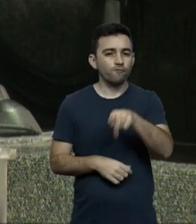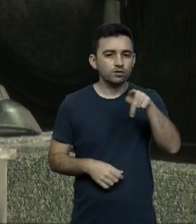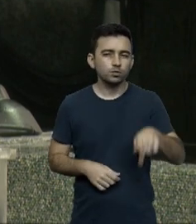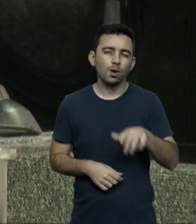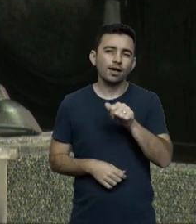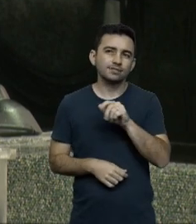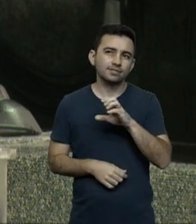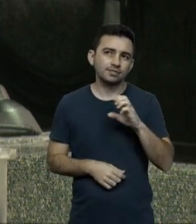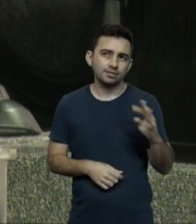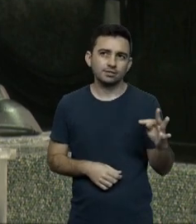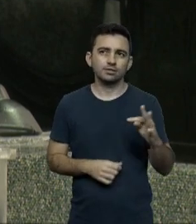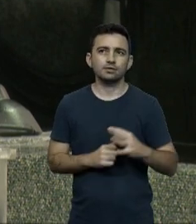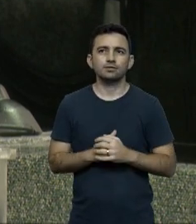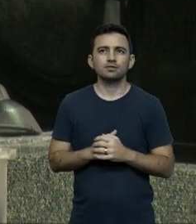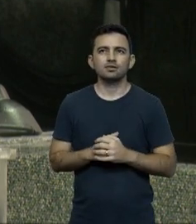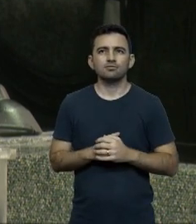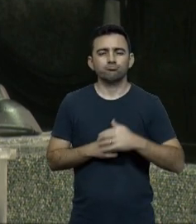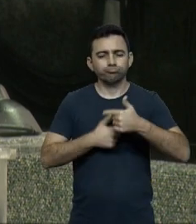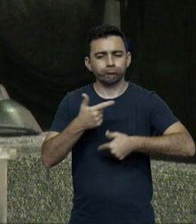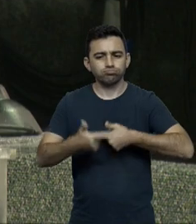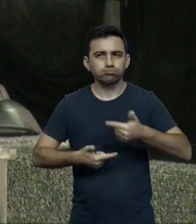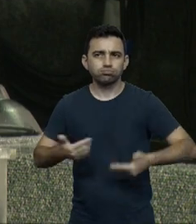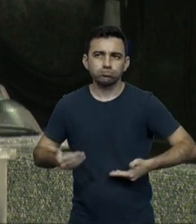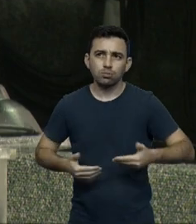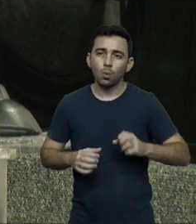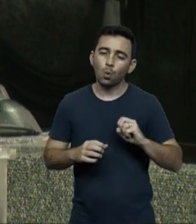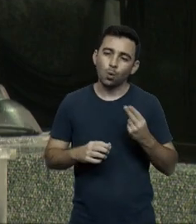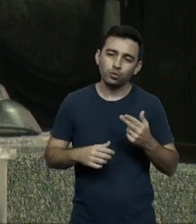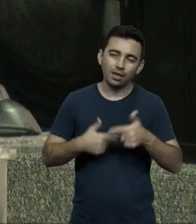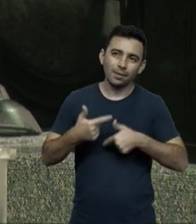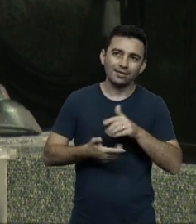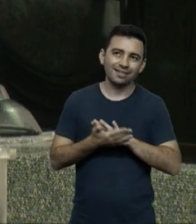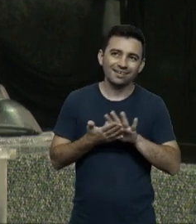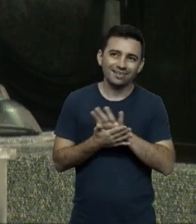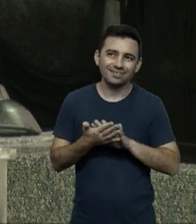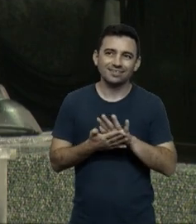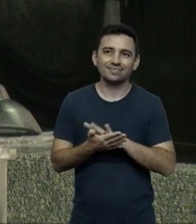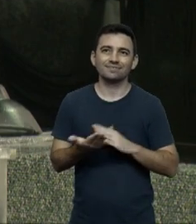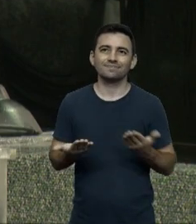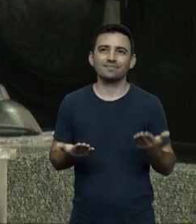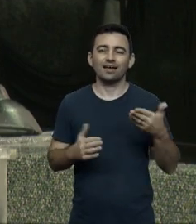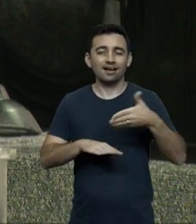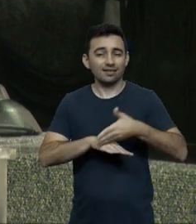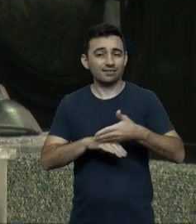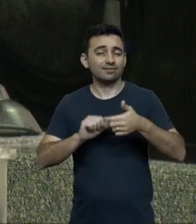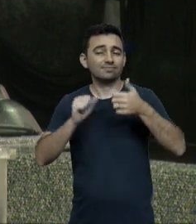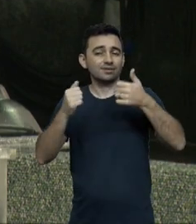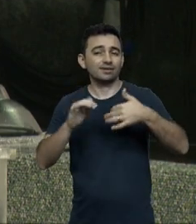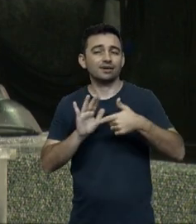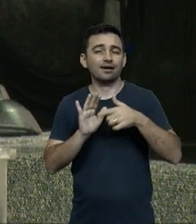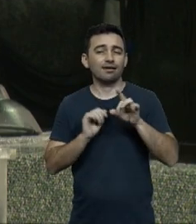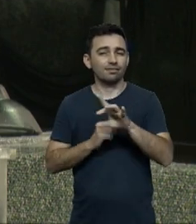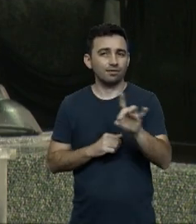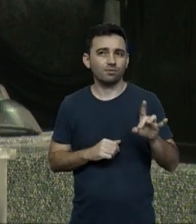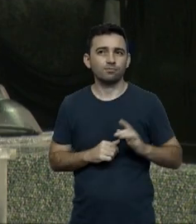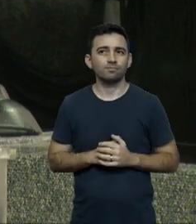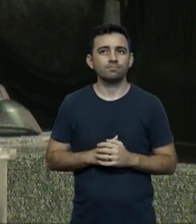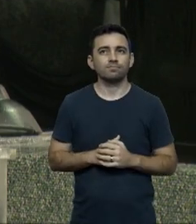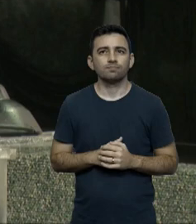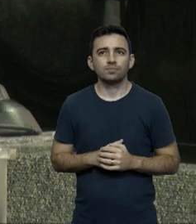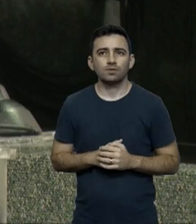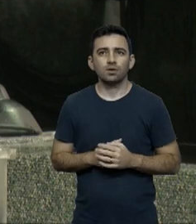seus empregados ou desempregados que estão aqui colocando a situação de cada um é